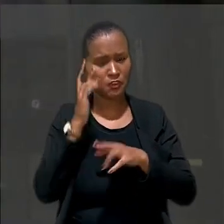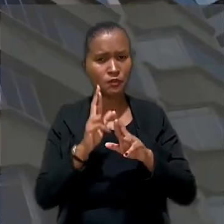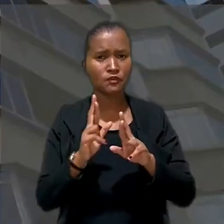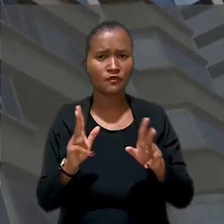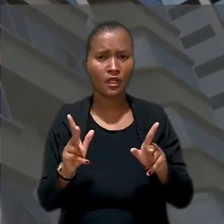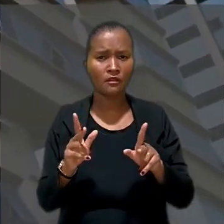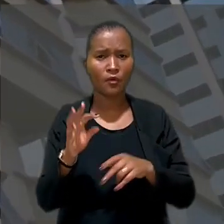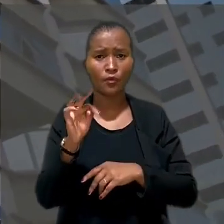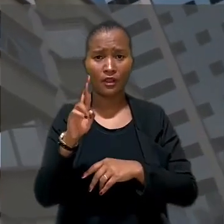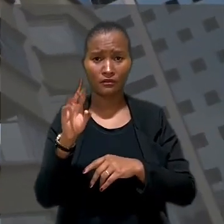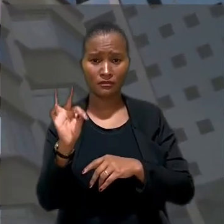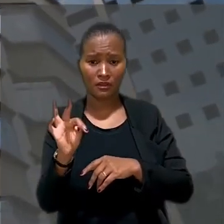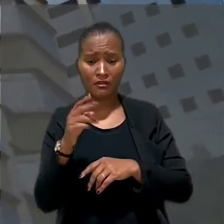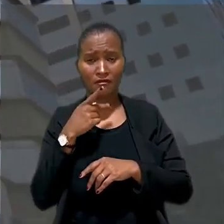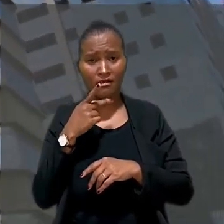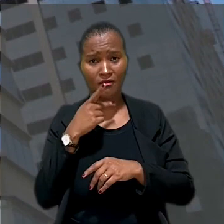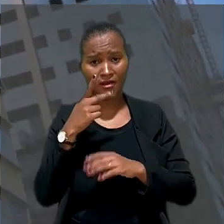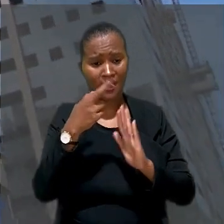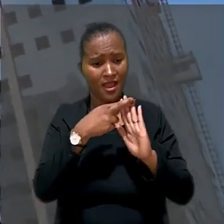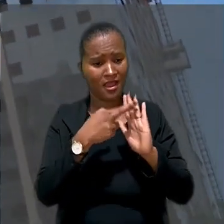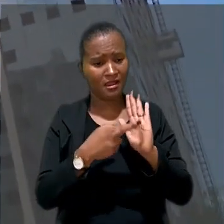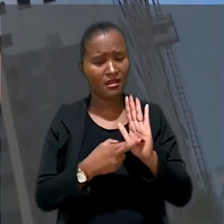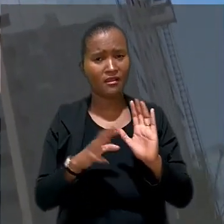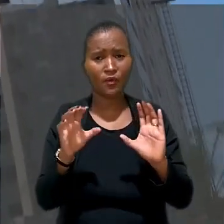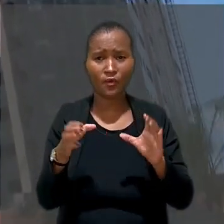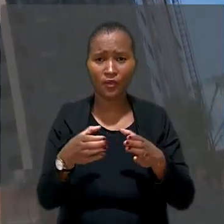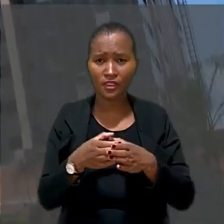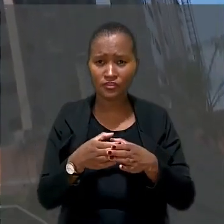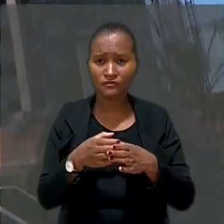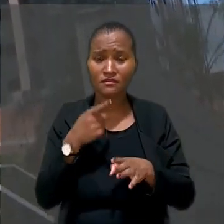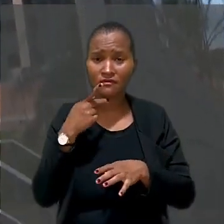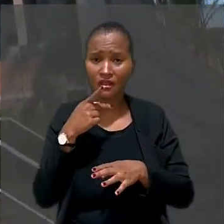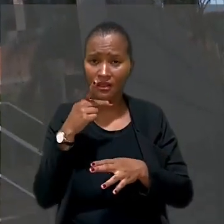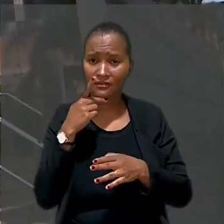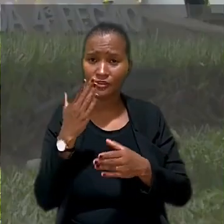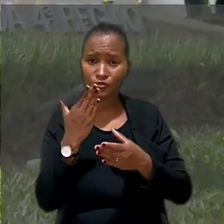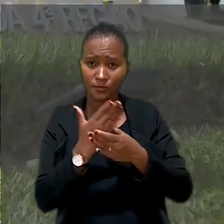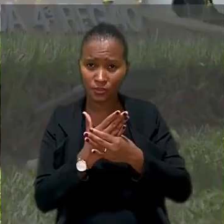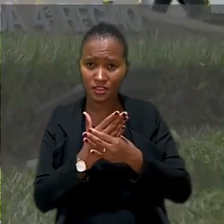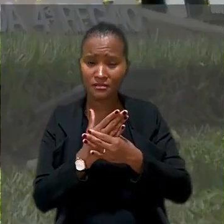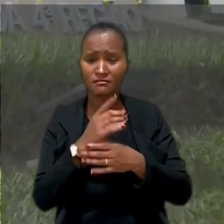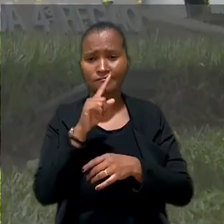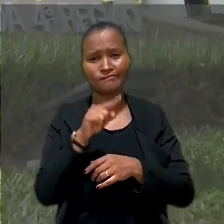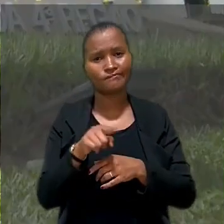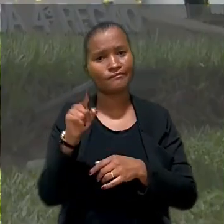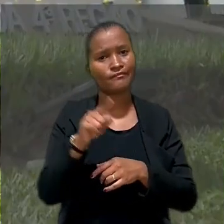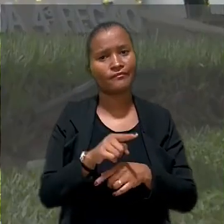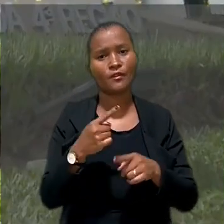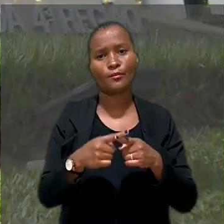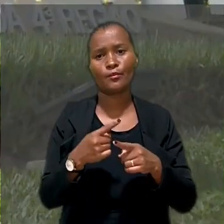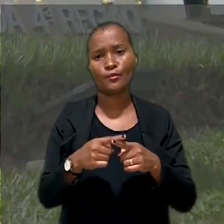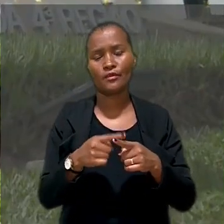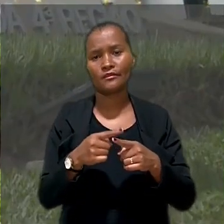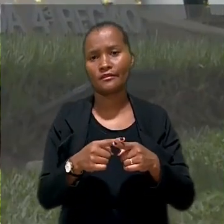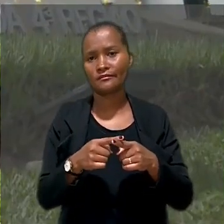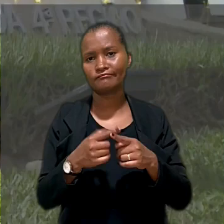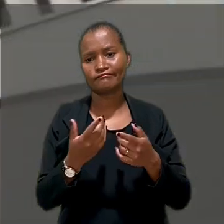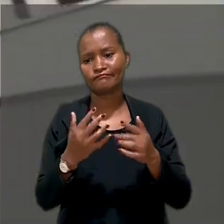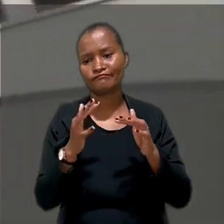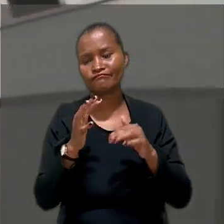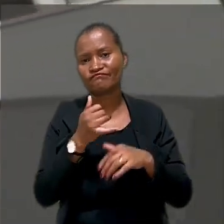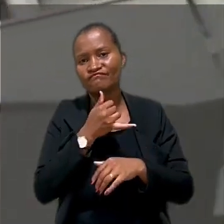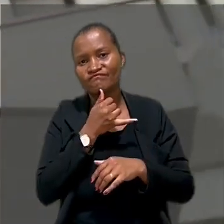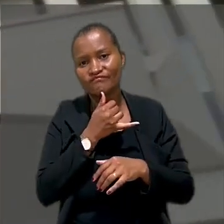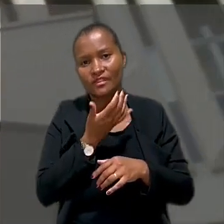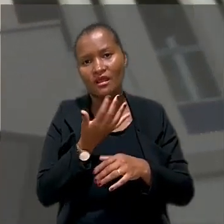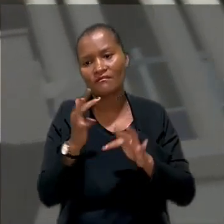diferente. O TRT enfatizou que as normas coletivas citadas no processo são nulas porque frustram a